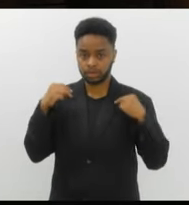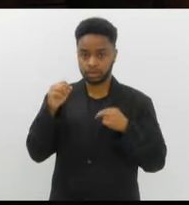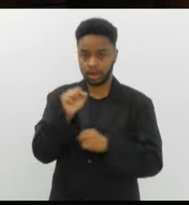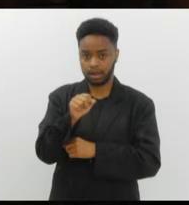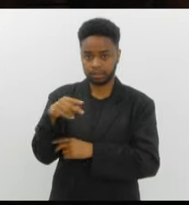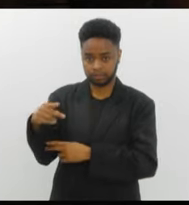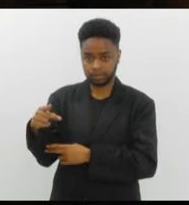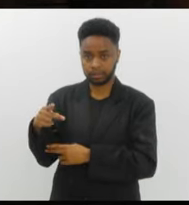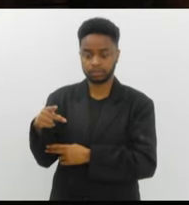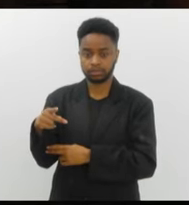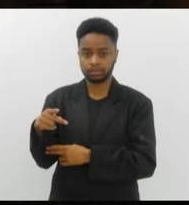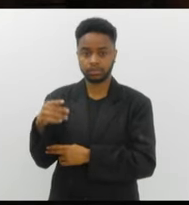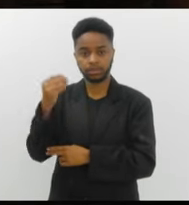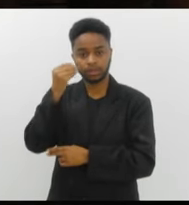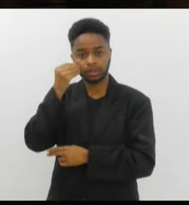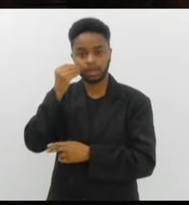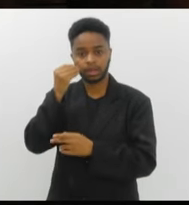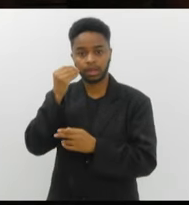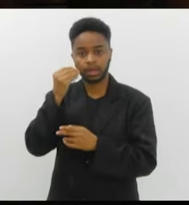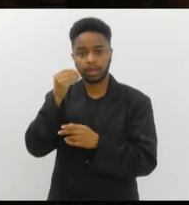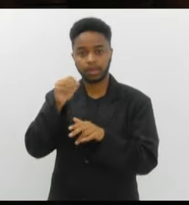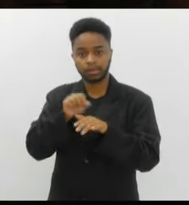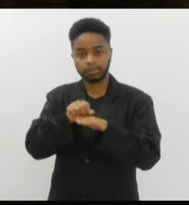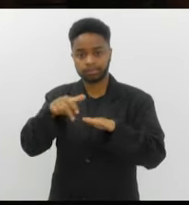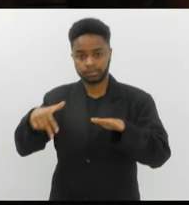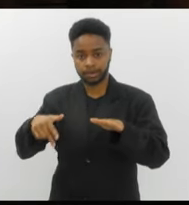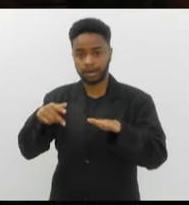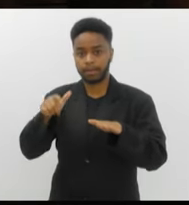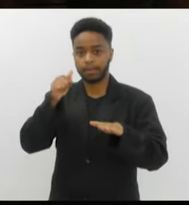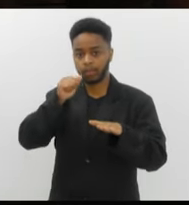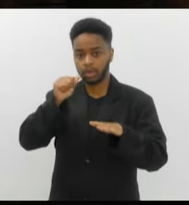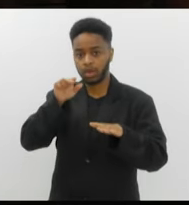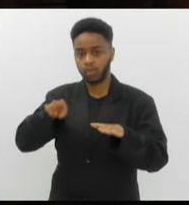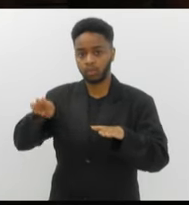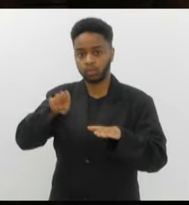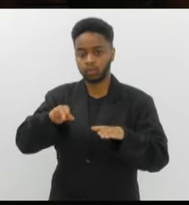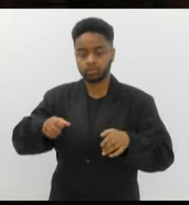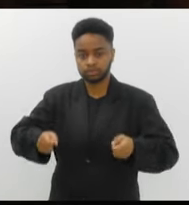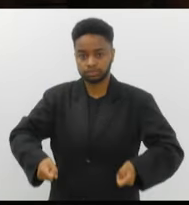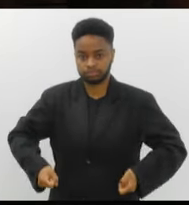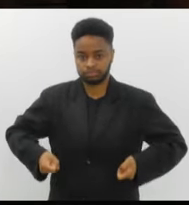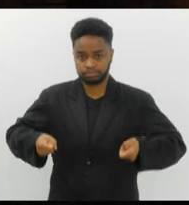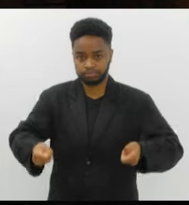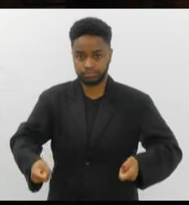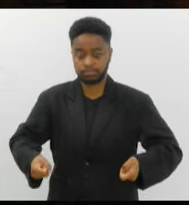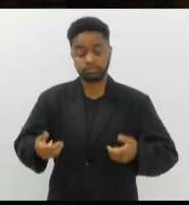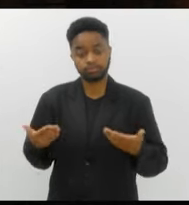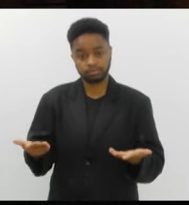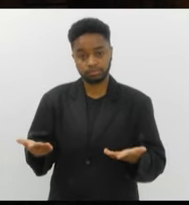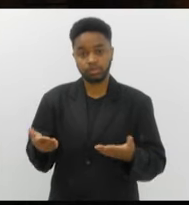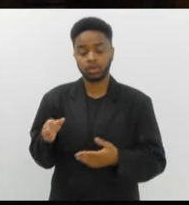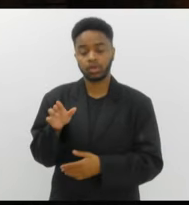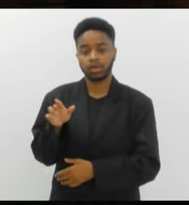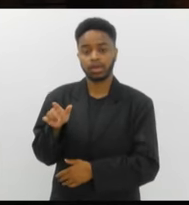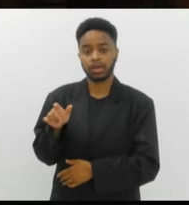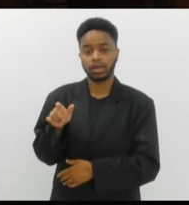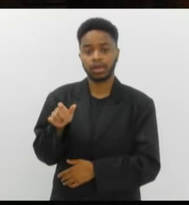senhora. Essa senhora faz uso de andador. E ele acabou sendo